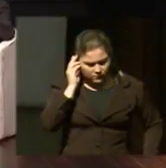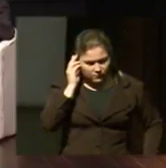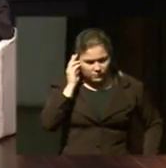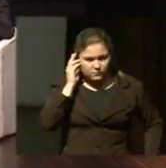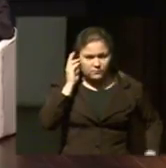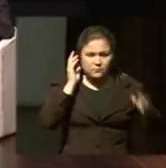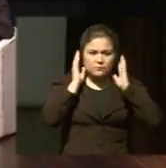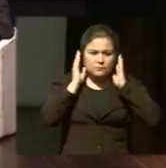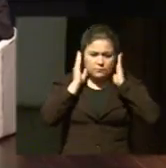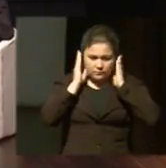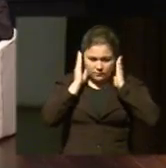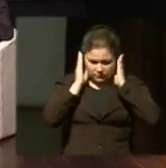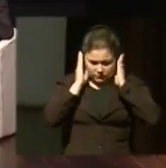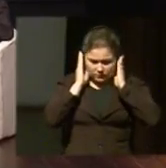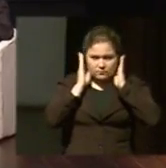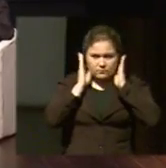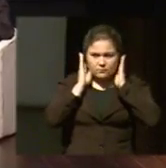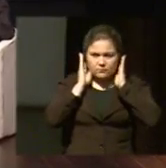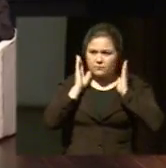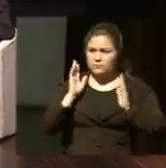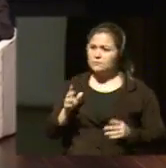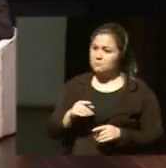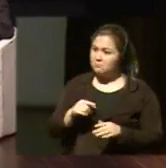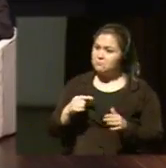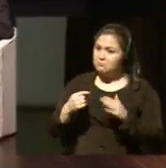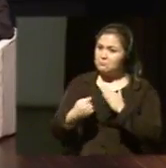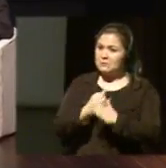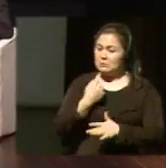Sehr spannende Fragen.